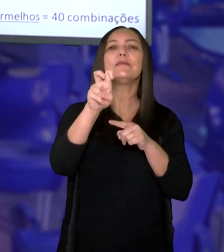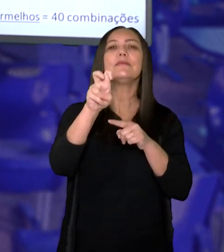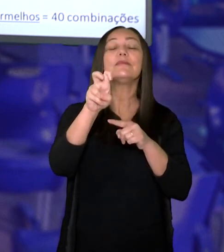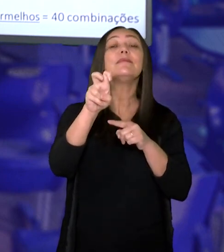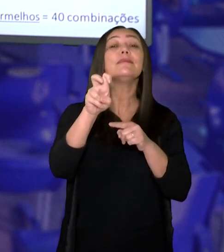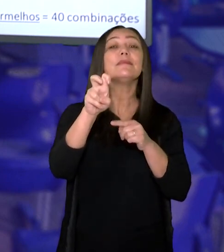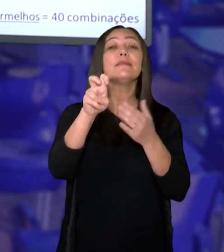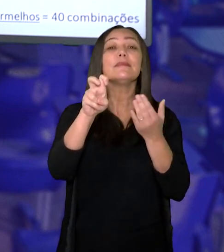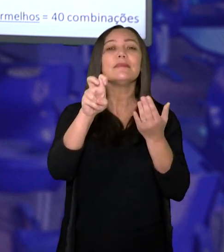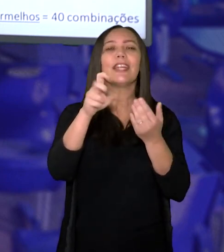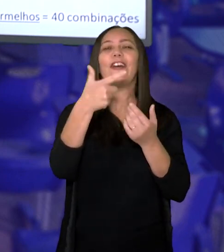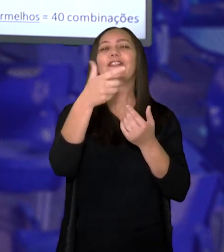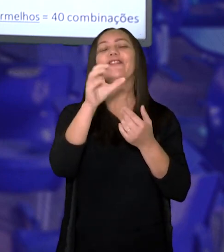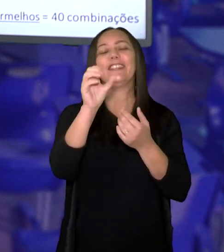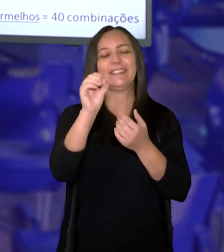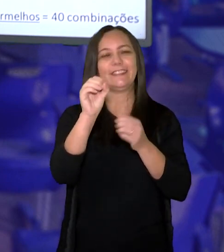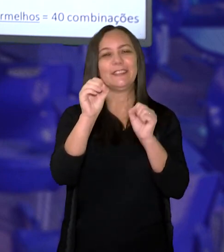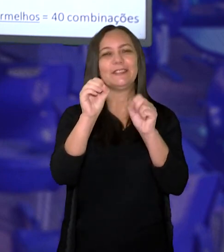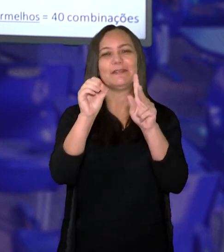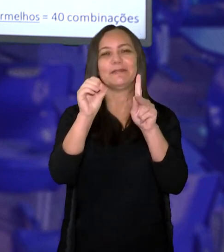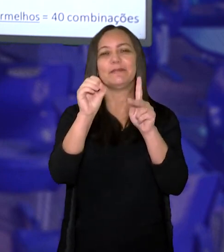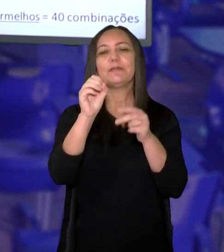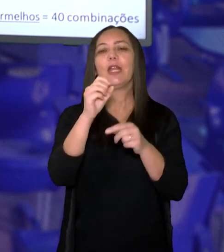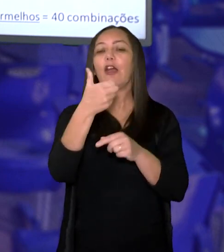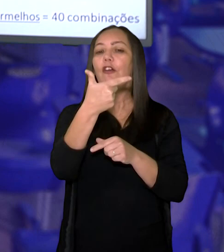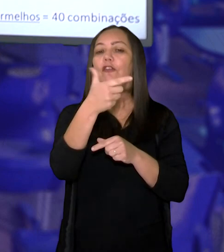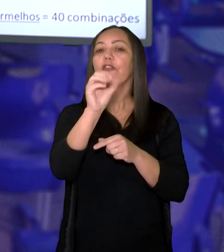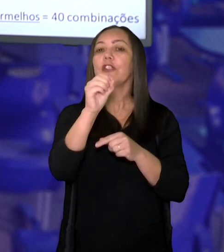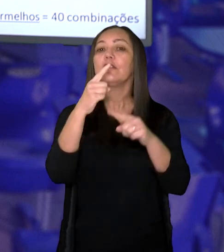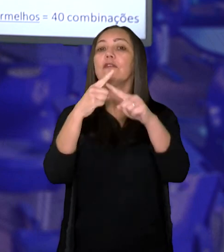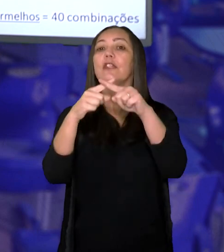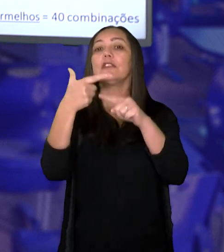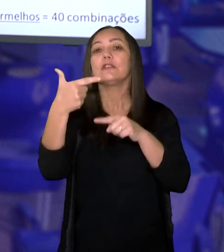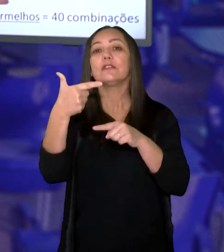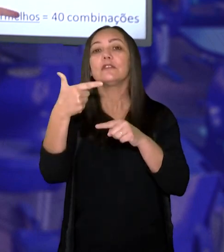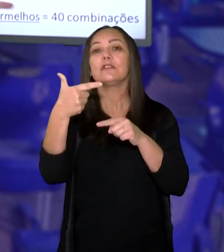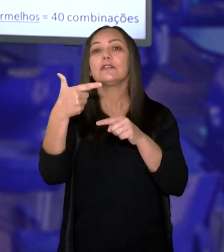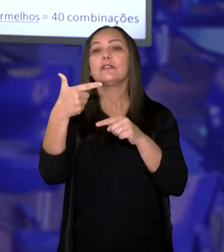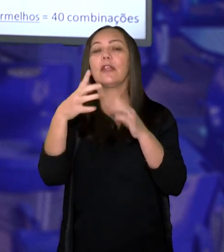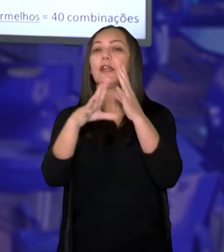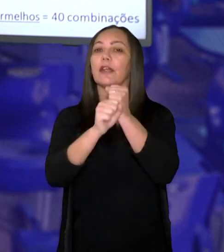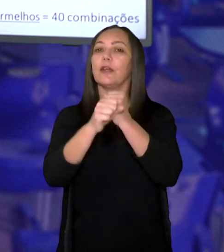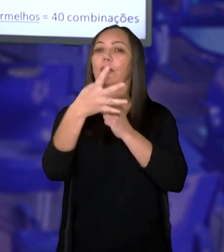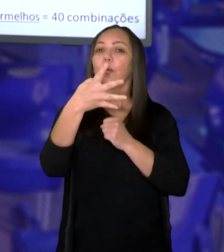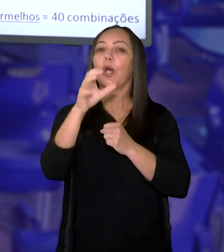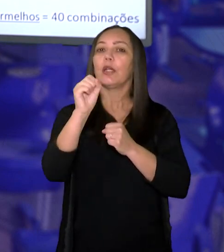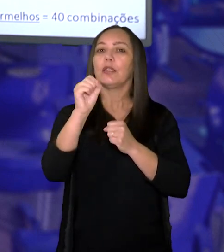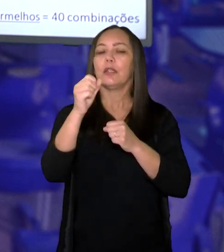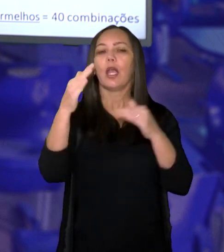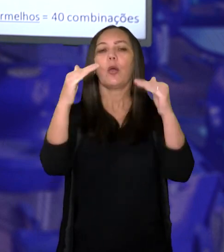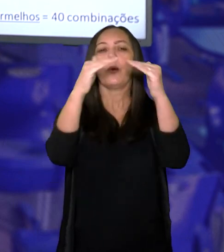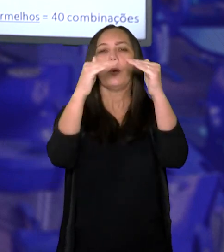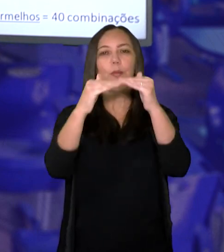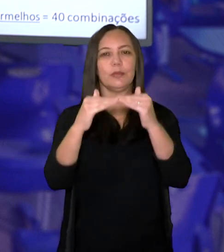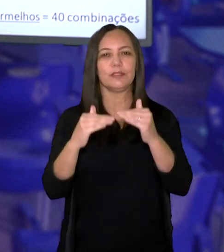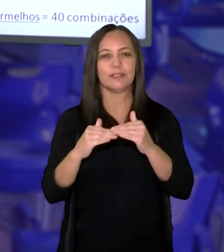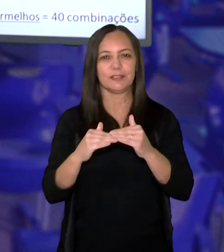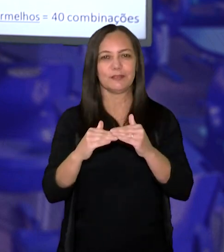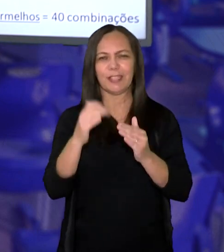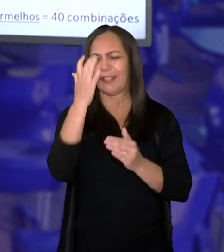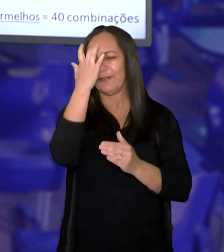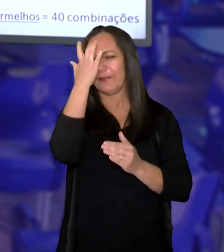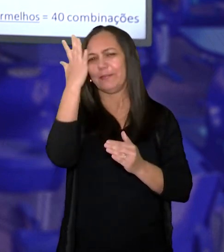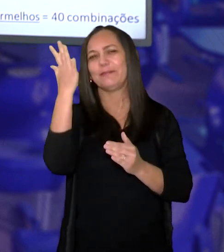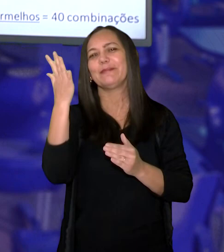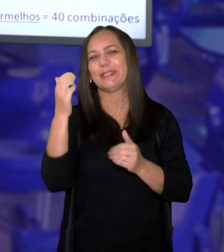5, 20, muito bem. 20 vezes 2, 40 combinações.